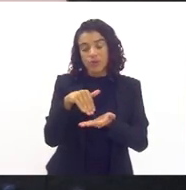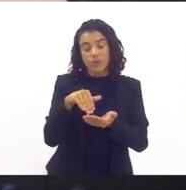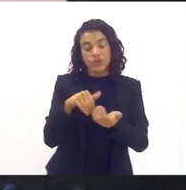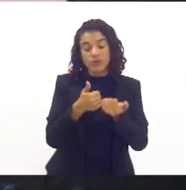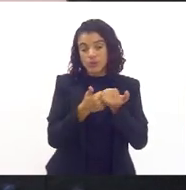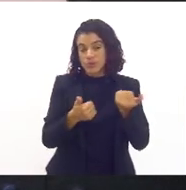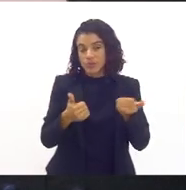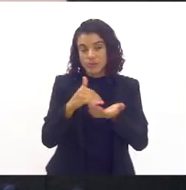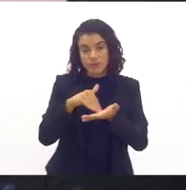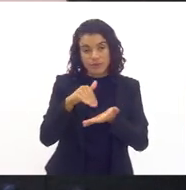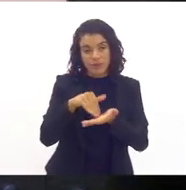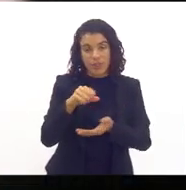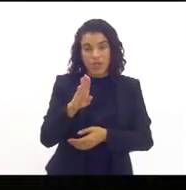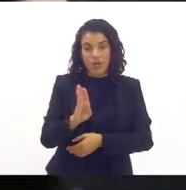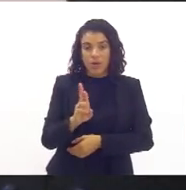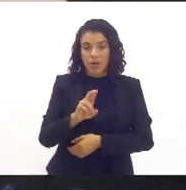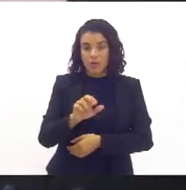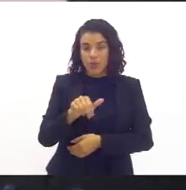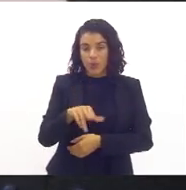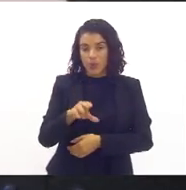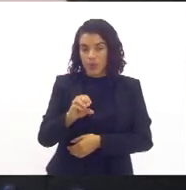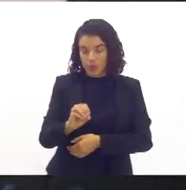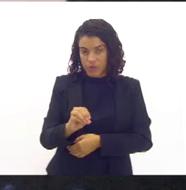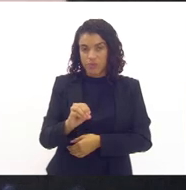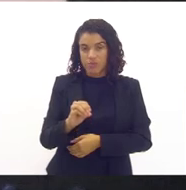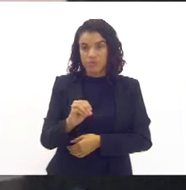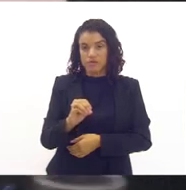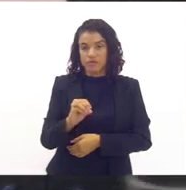subsecretário de Tesouro, Bruno Schettini, na reunião passada.